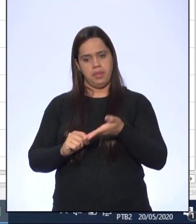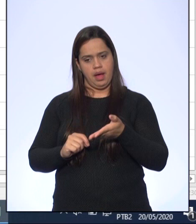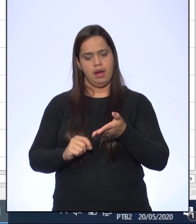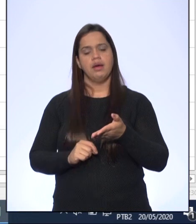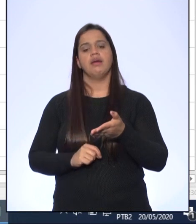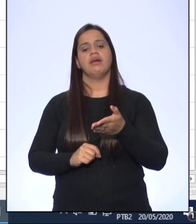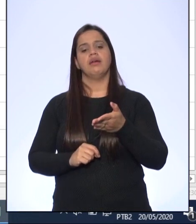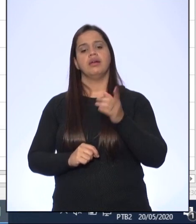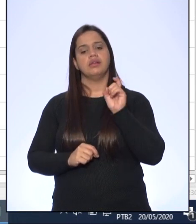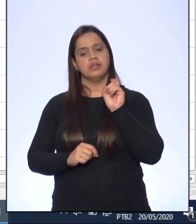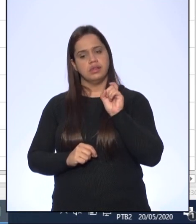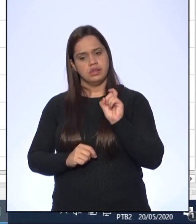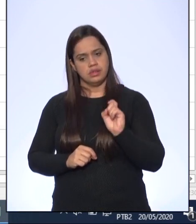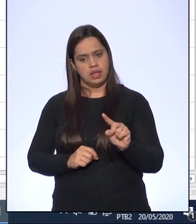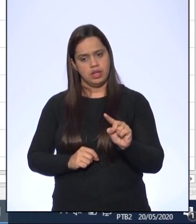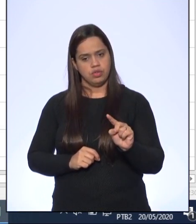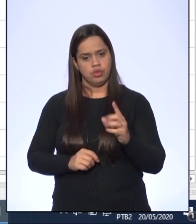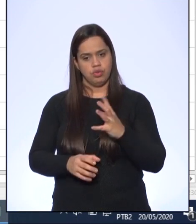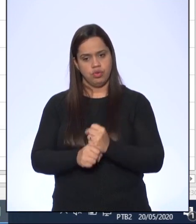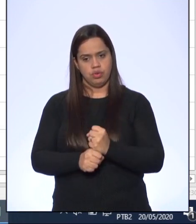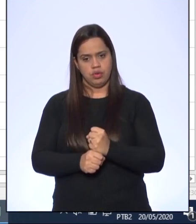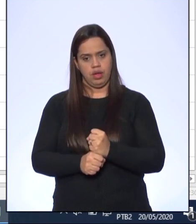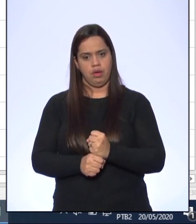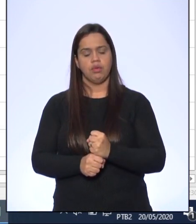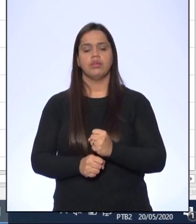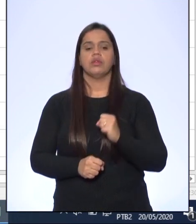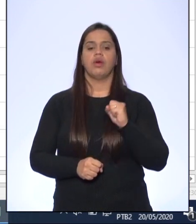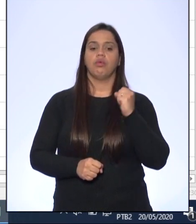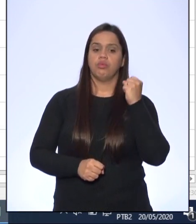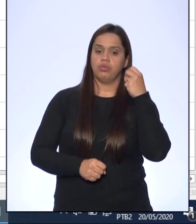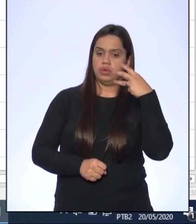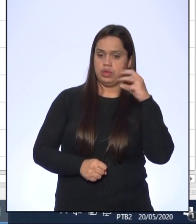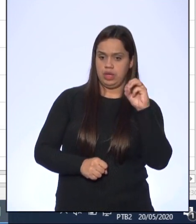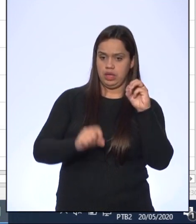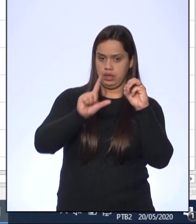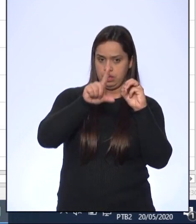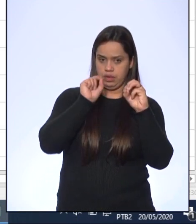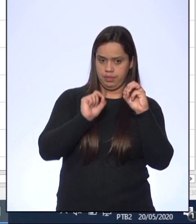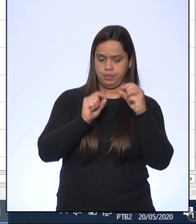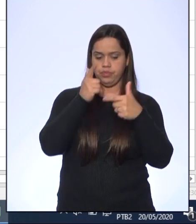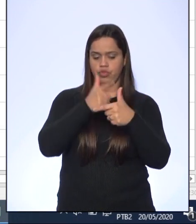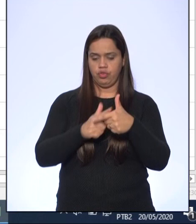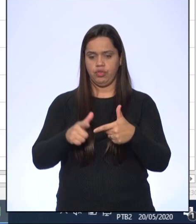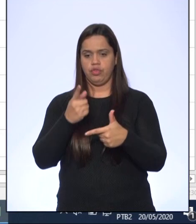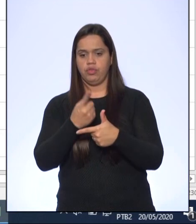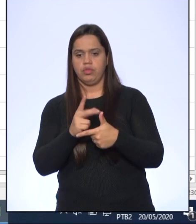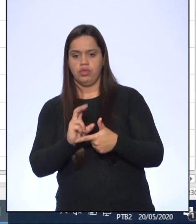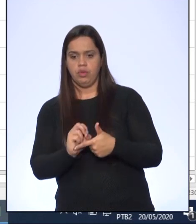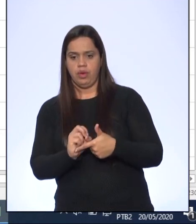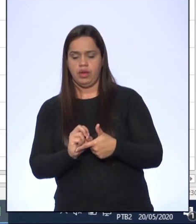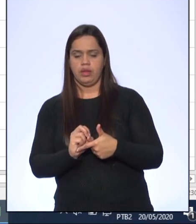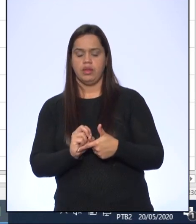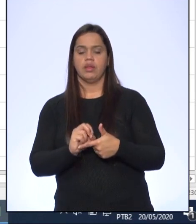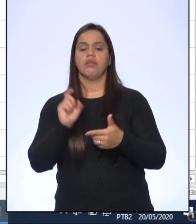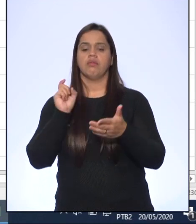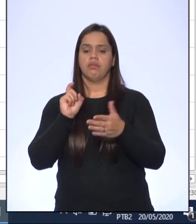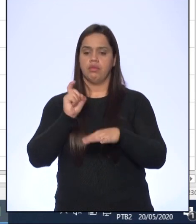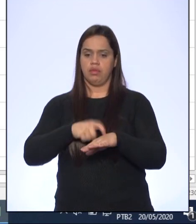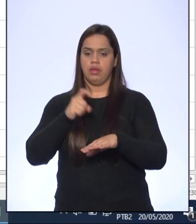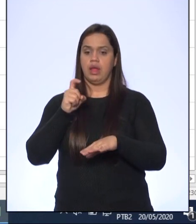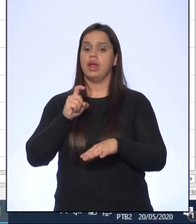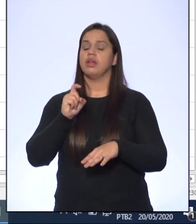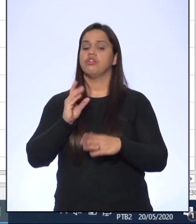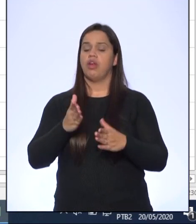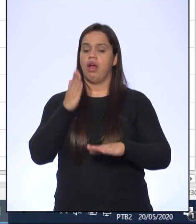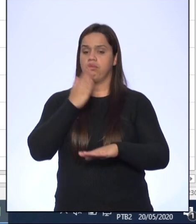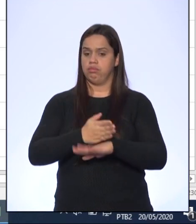barrinha, seleciona o último termo. Ou seja, selecionei o 30 dividido por 150. Dei Enter. Tá vendo